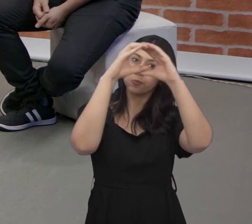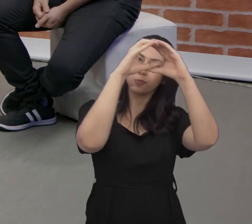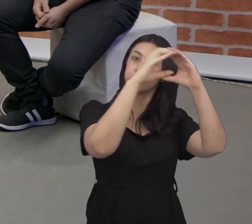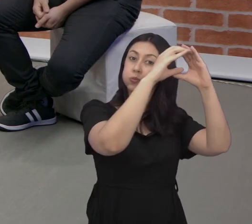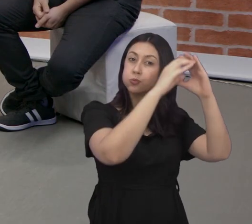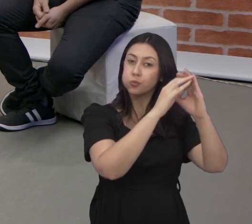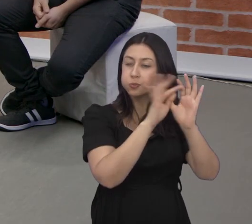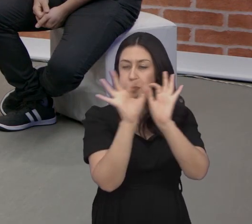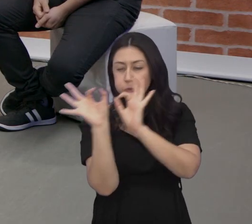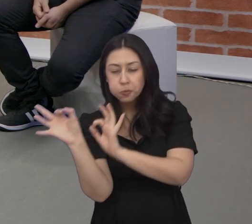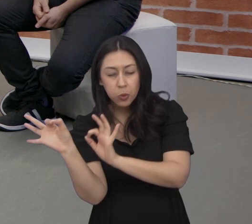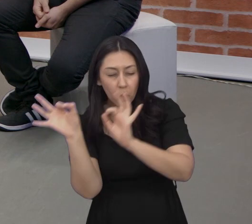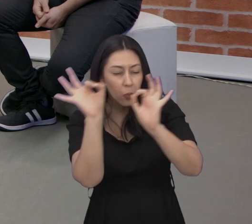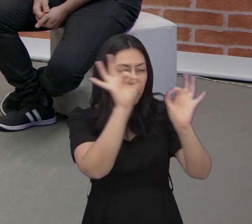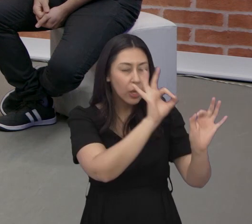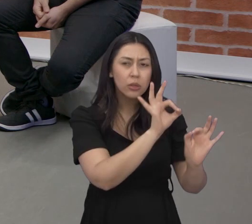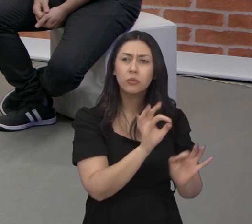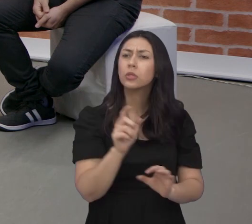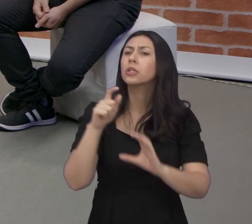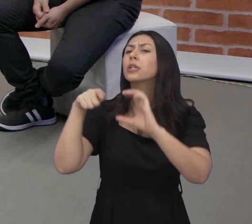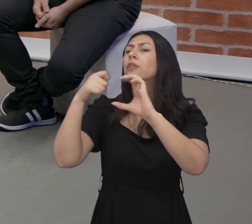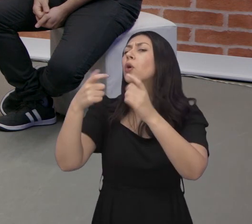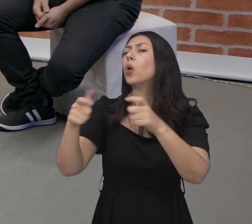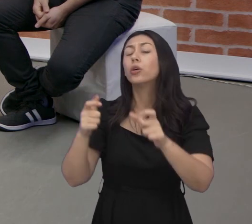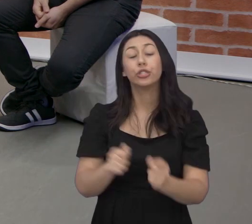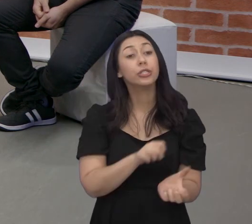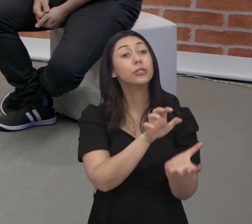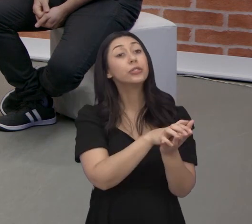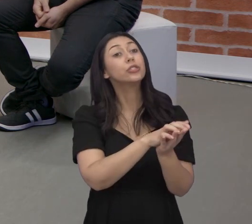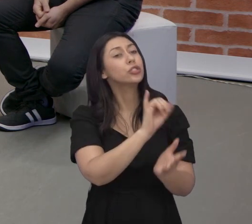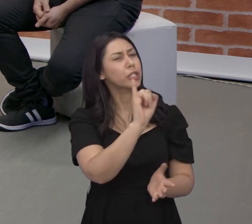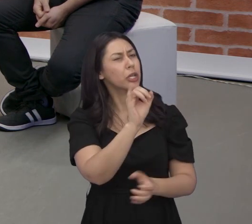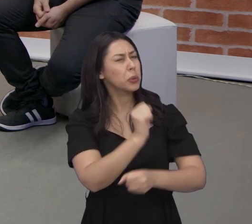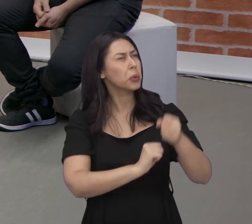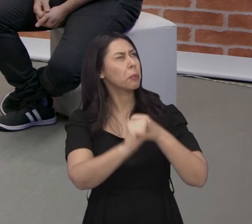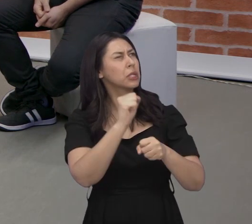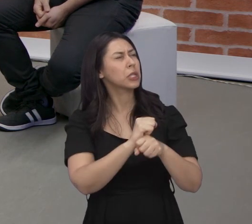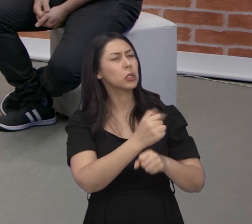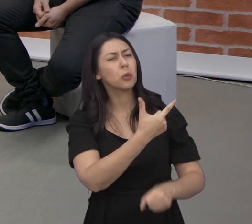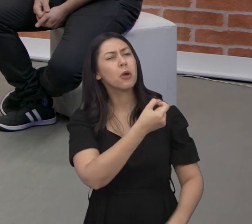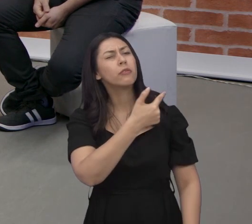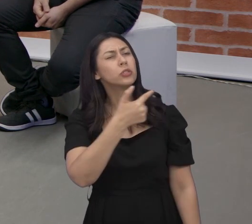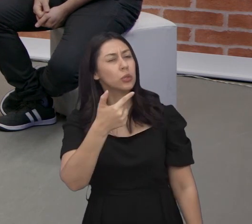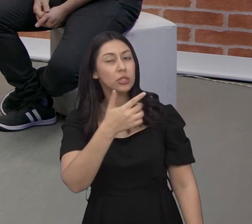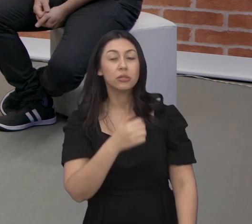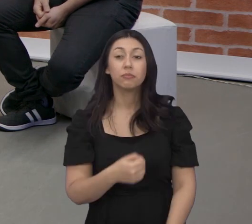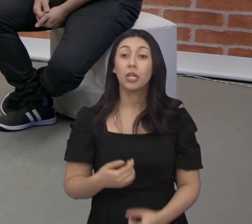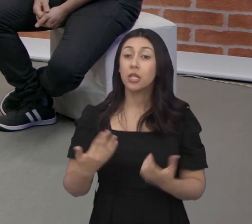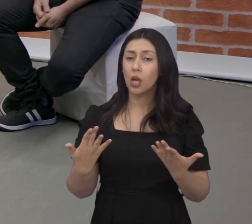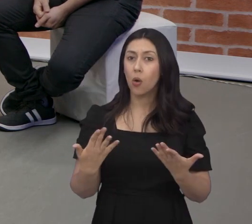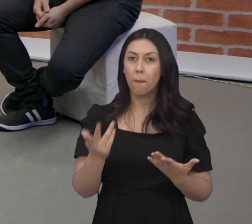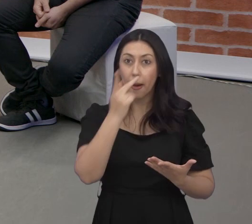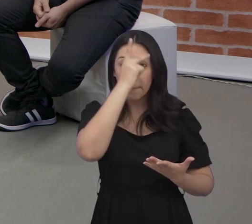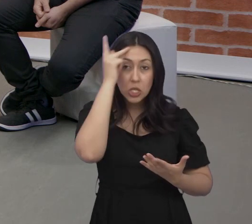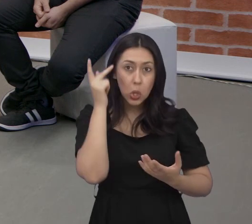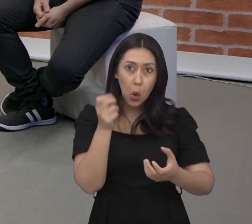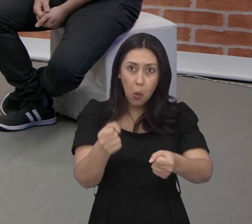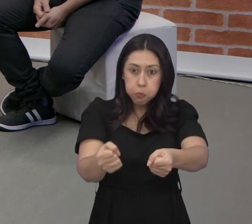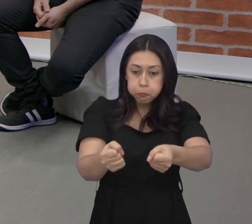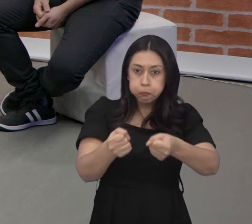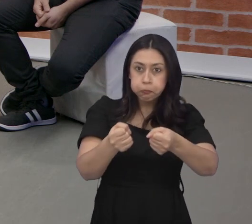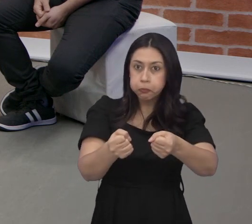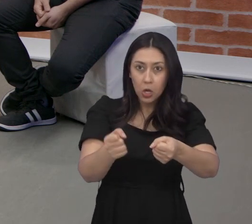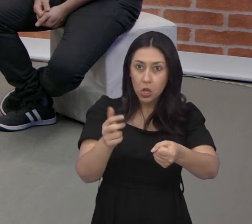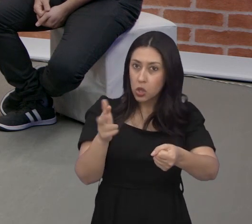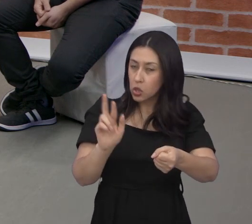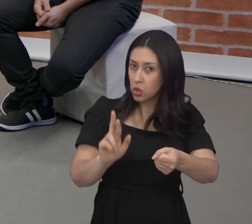vezes fazem monitoramento. Isso aí foi gravado aonde? Isso eu filmei em Jacareí, o ano passado, 2022. E não necessariamente teria alguém ali... Não,